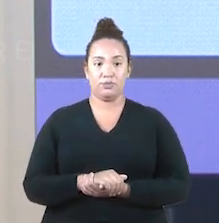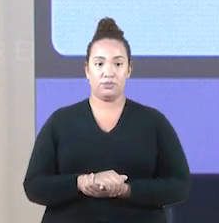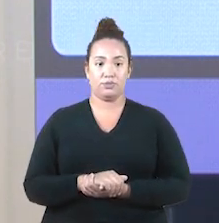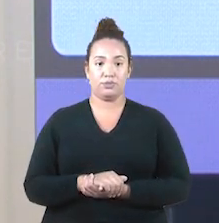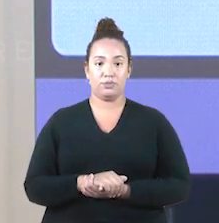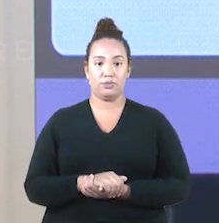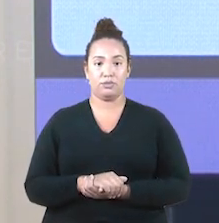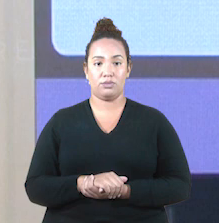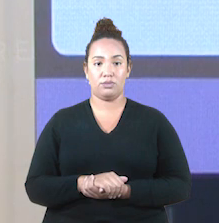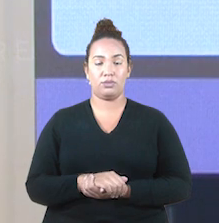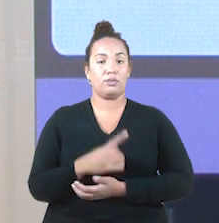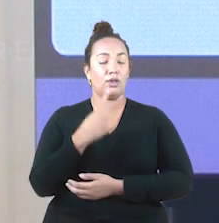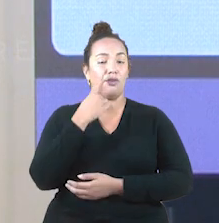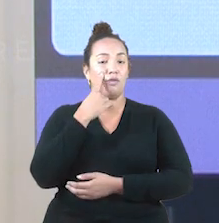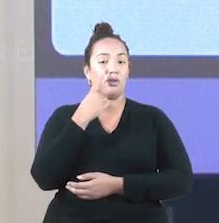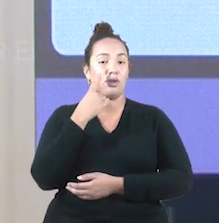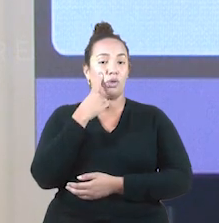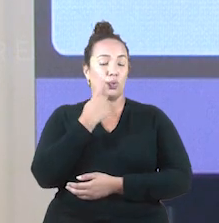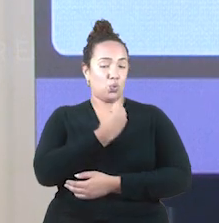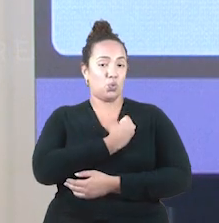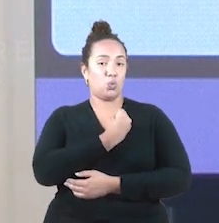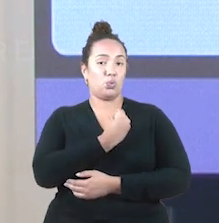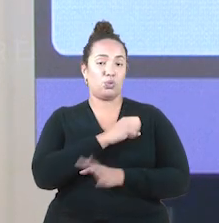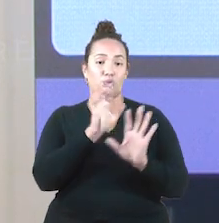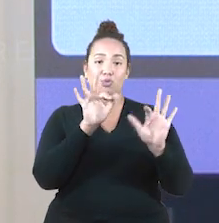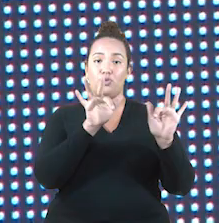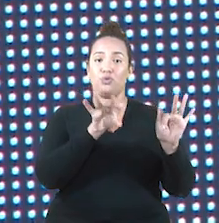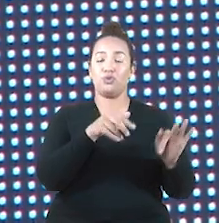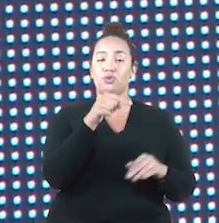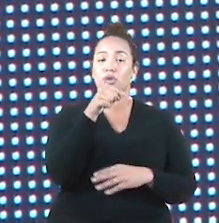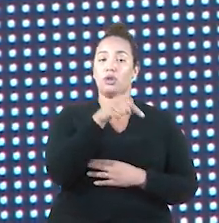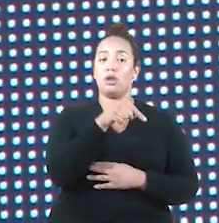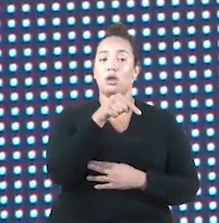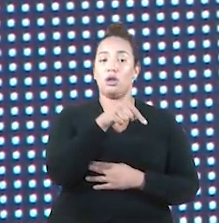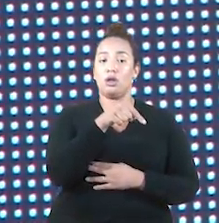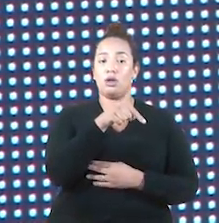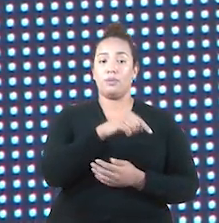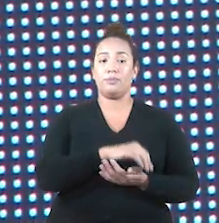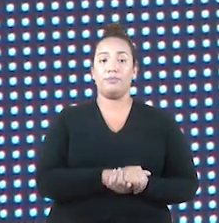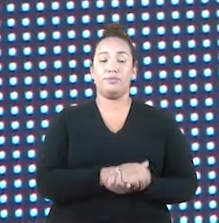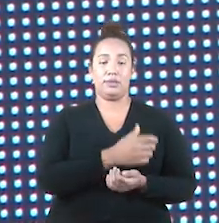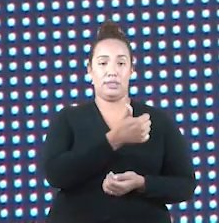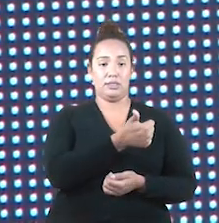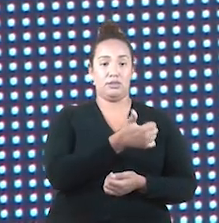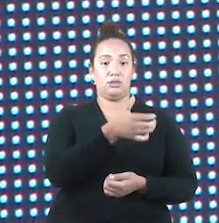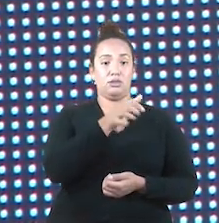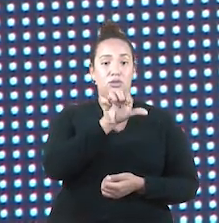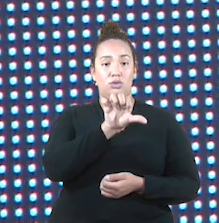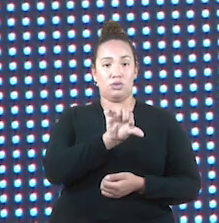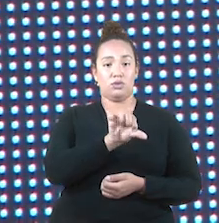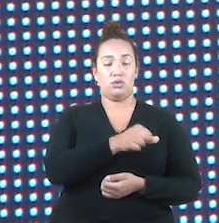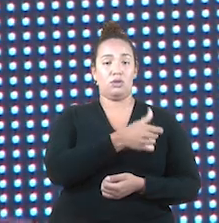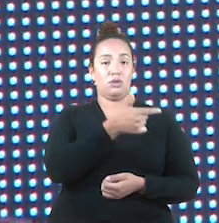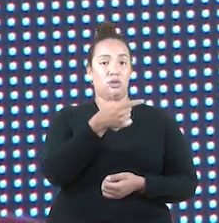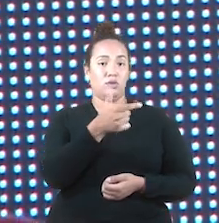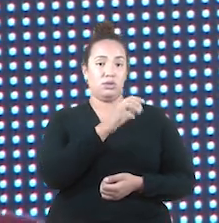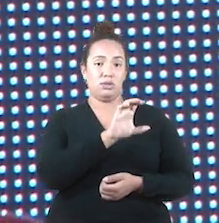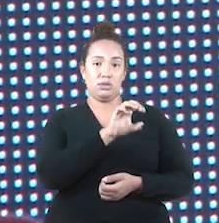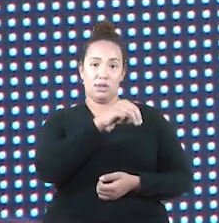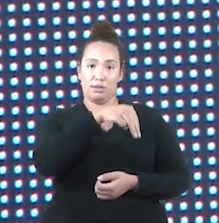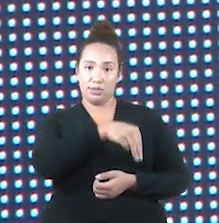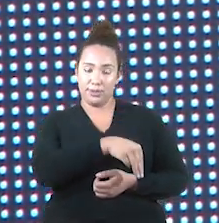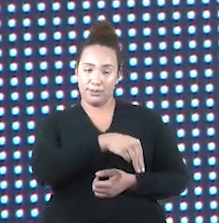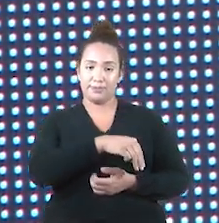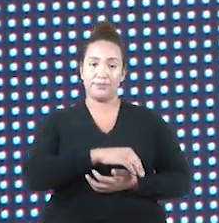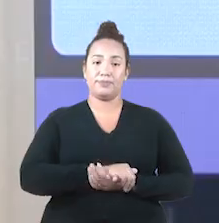nós vemos qual o número que dá aqui. Aqui deu 192